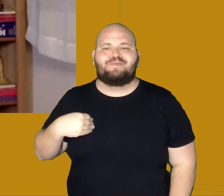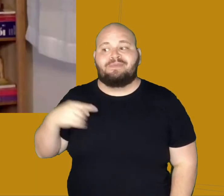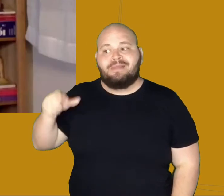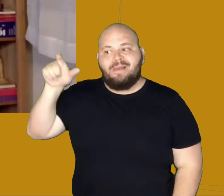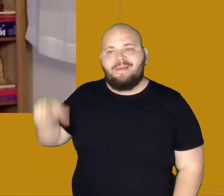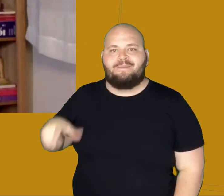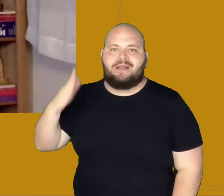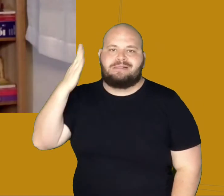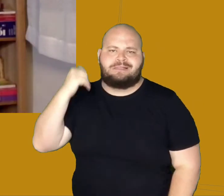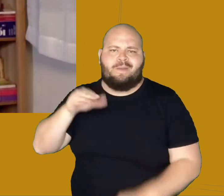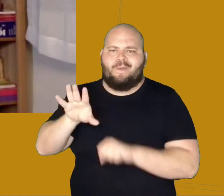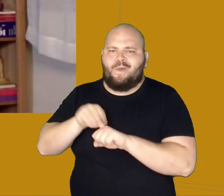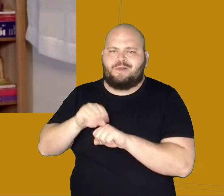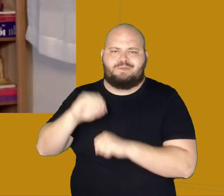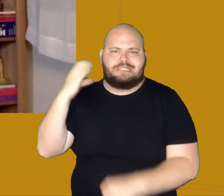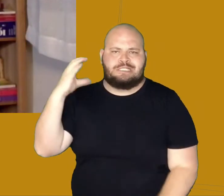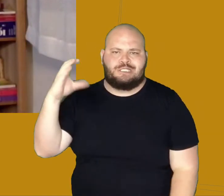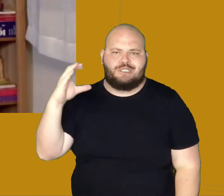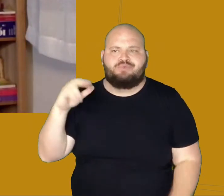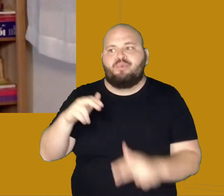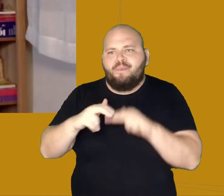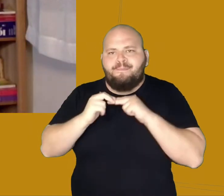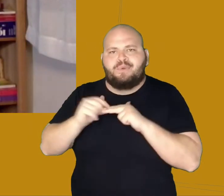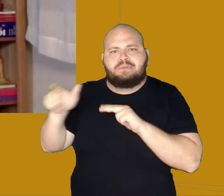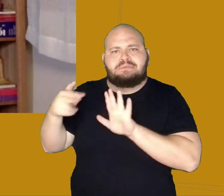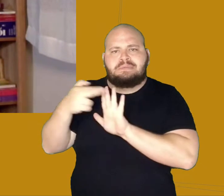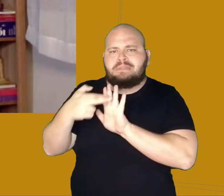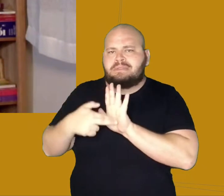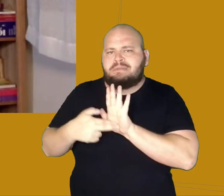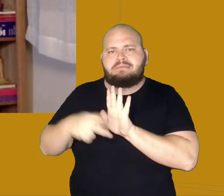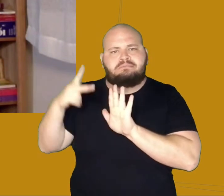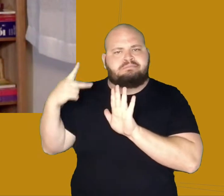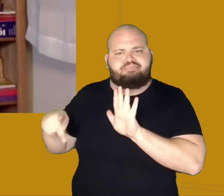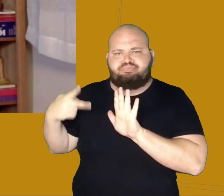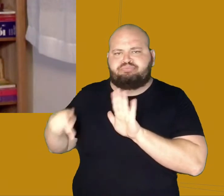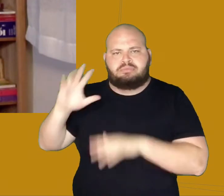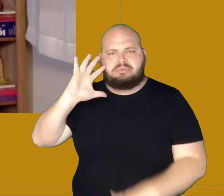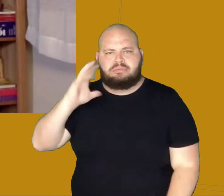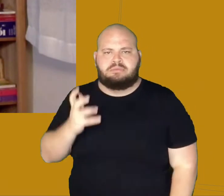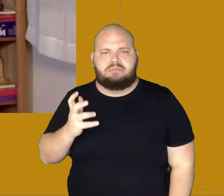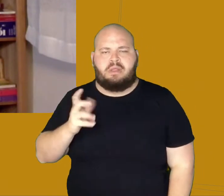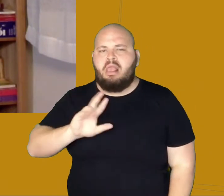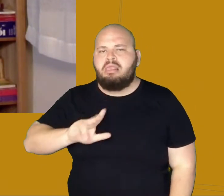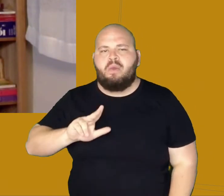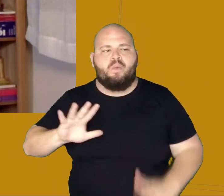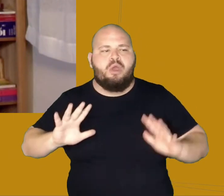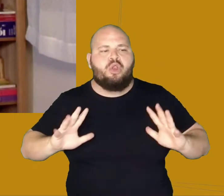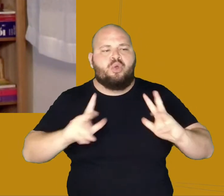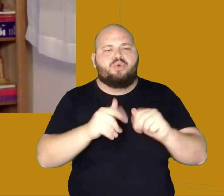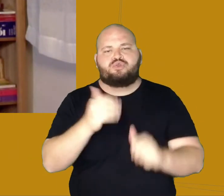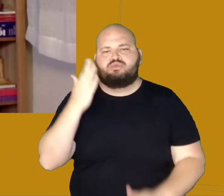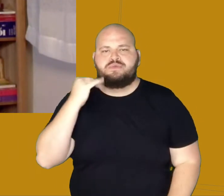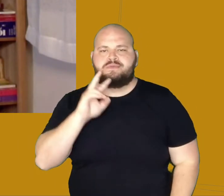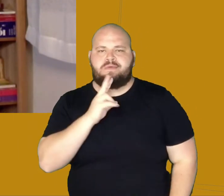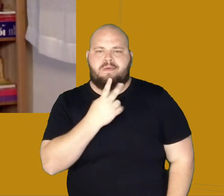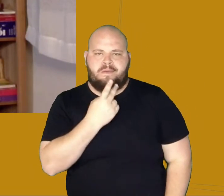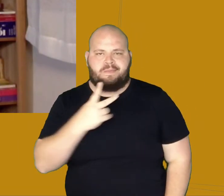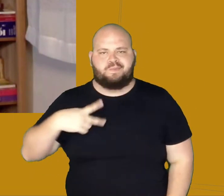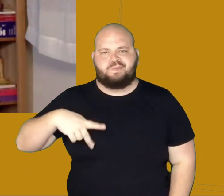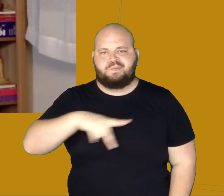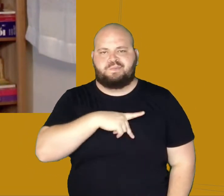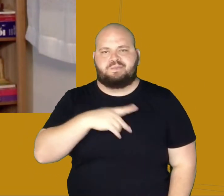médico. Ele é o detentor do conhecimento científico e, portanto, os critérios já não são mais familiares, já não são reconhecidos